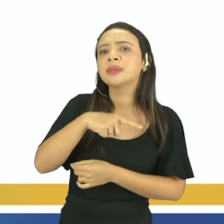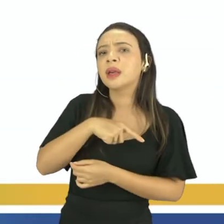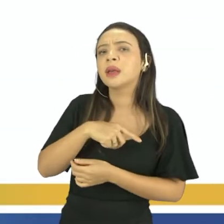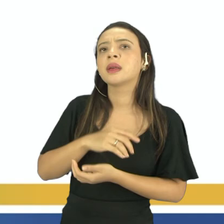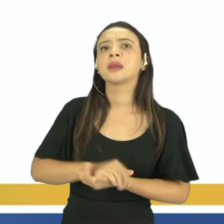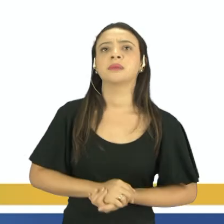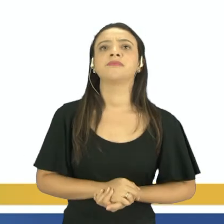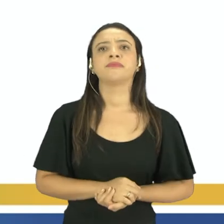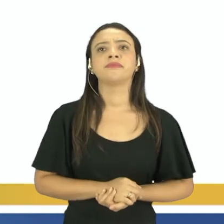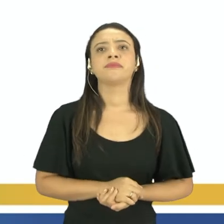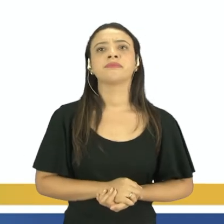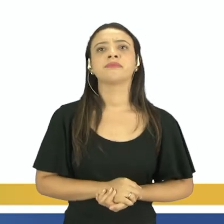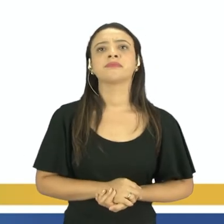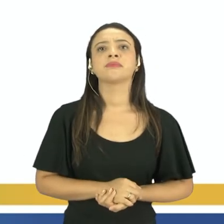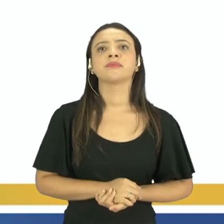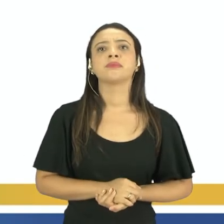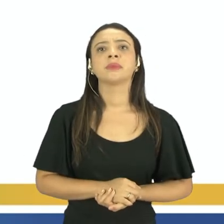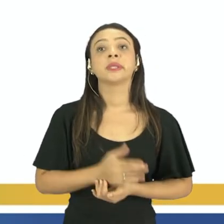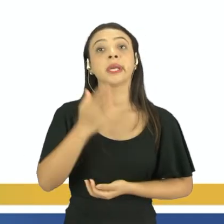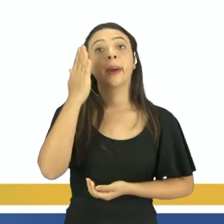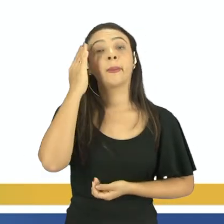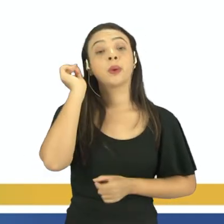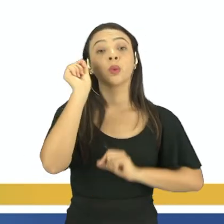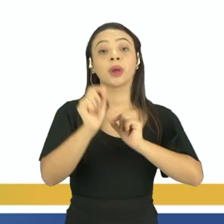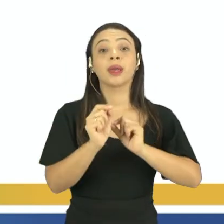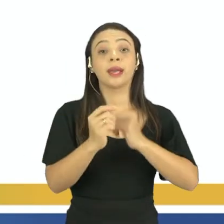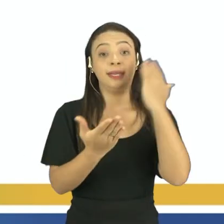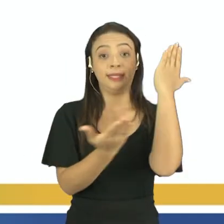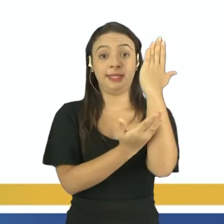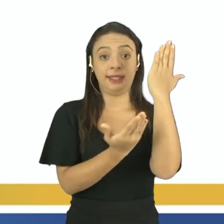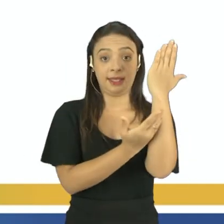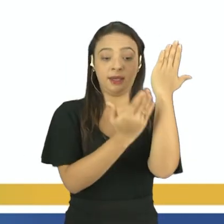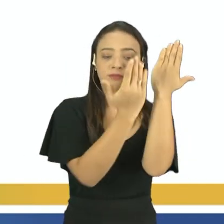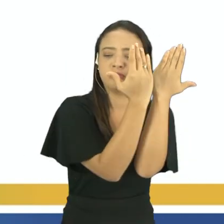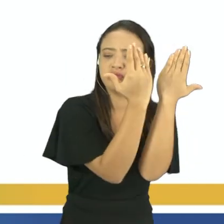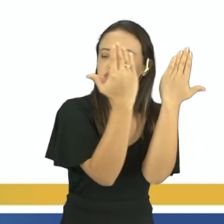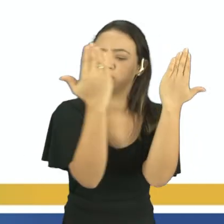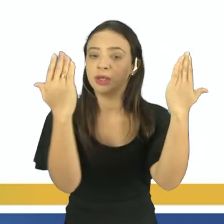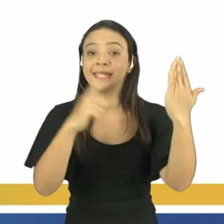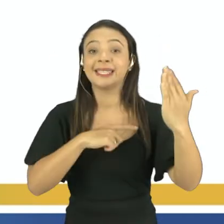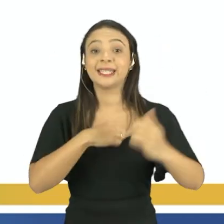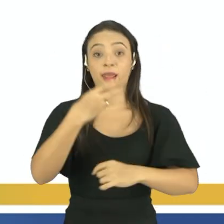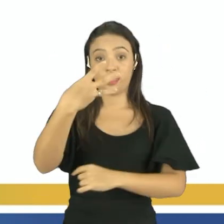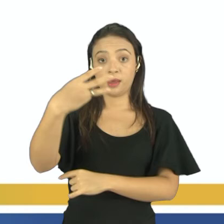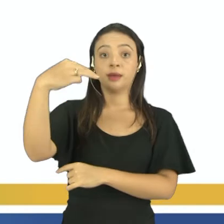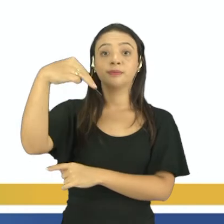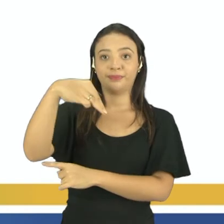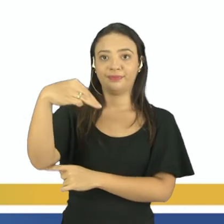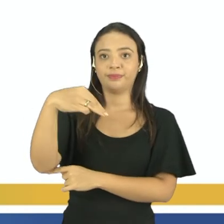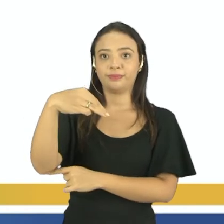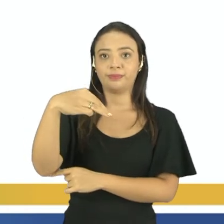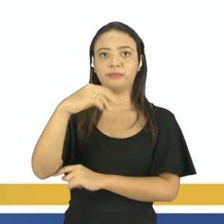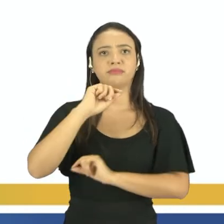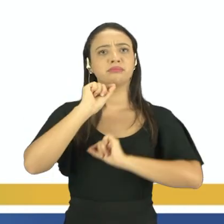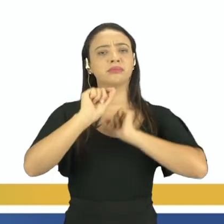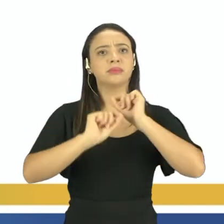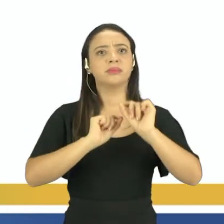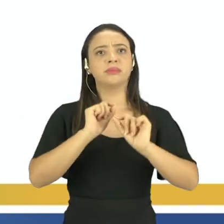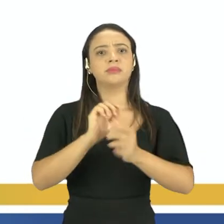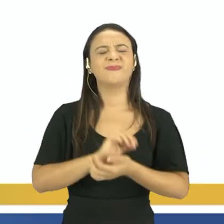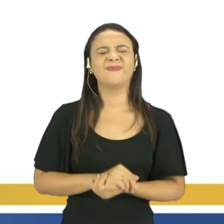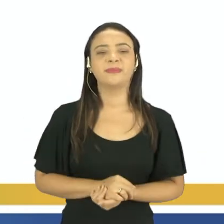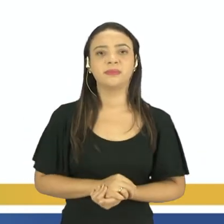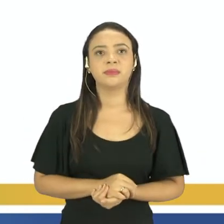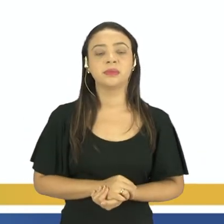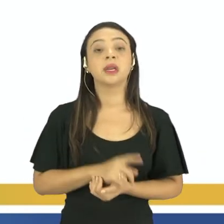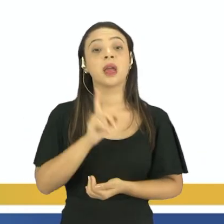gente. A questão diz que a cerca mede 3 metros, então vamos entender aí o que é a cerca. Ó. A cerca